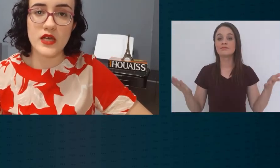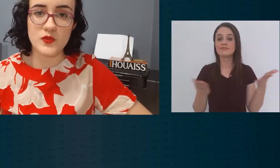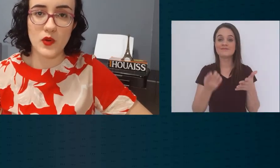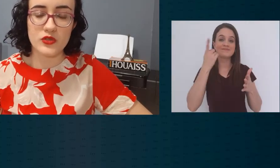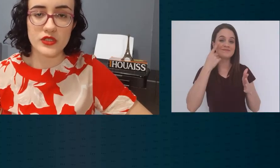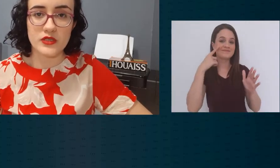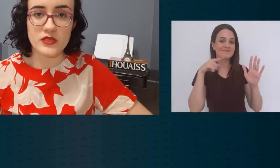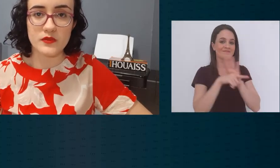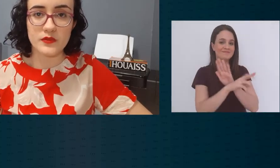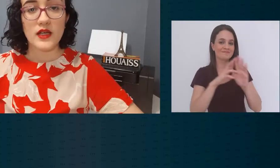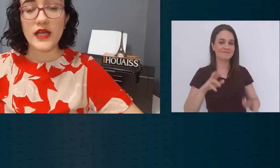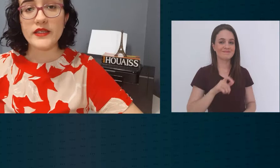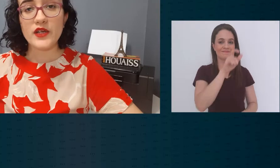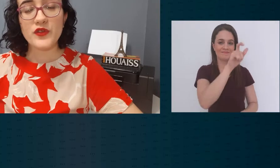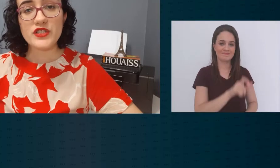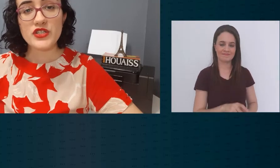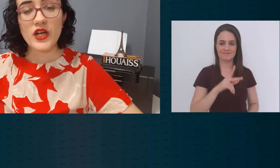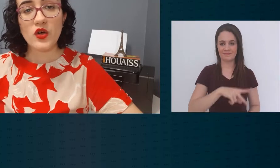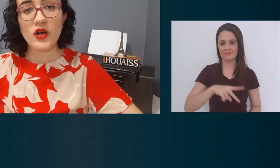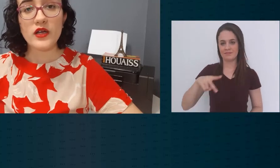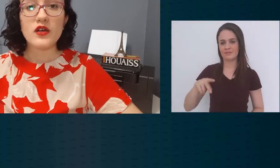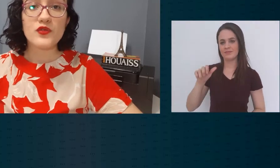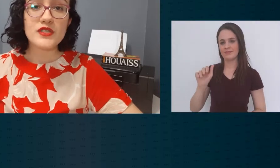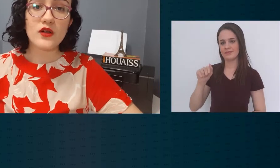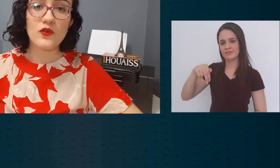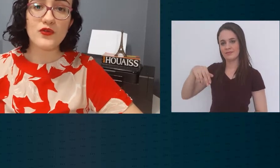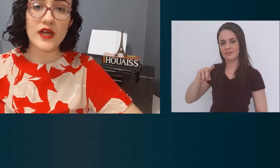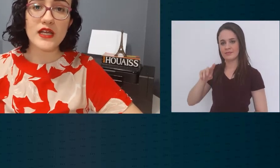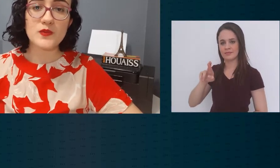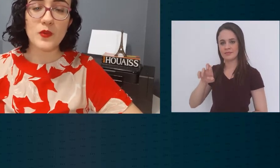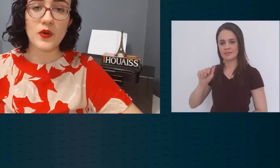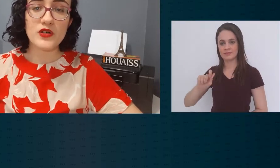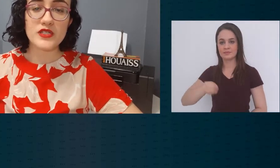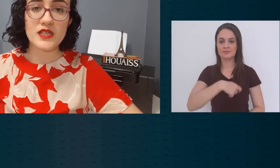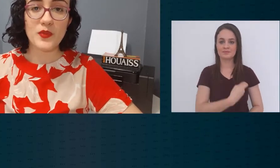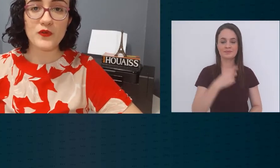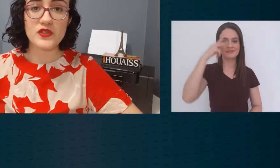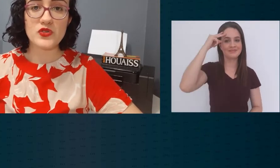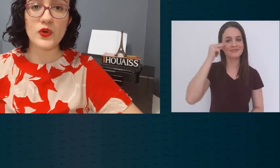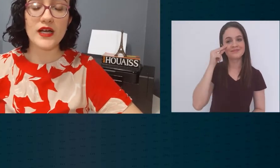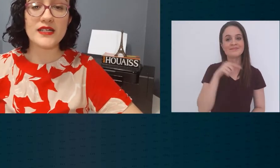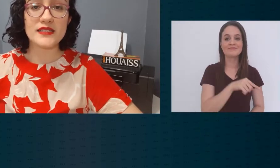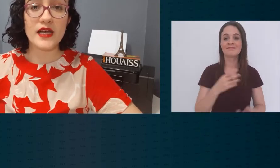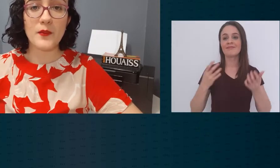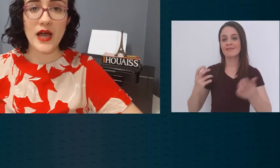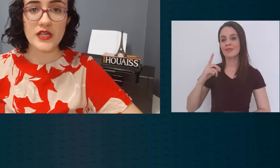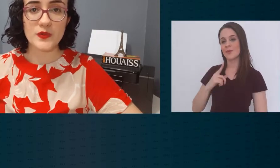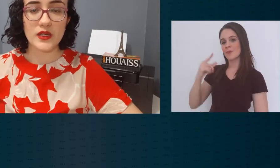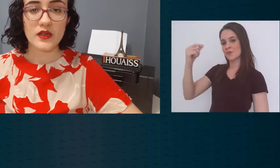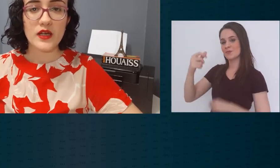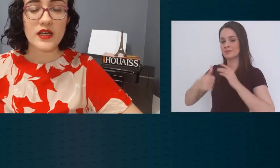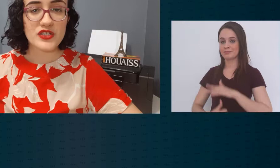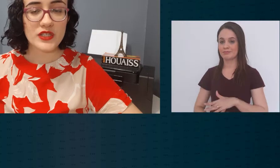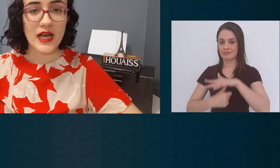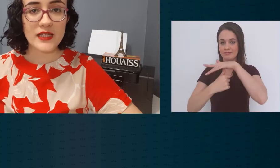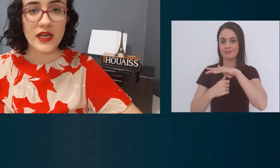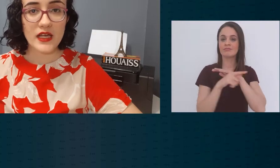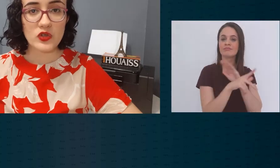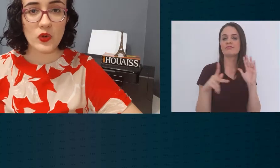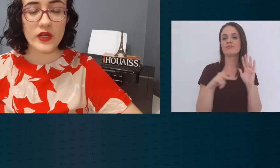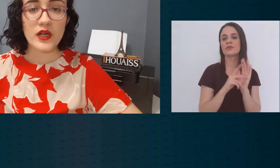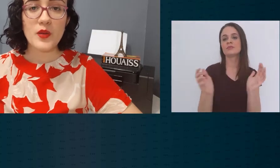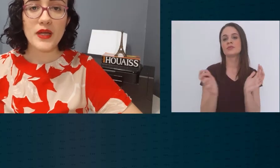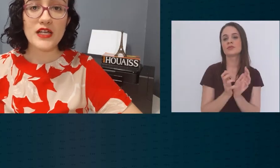suas respostas. Na entrevista de agora, você confere as propostas da professora Andréa Beichmann, candidata